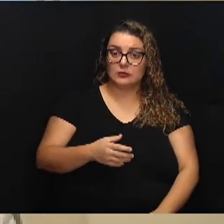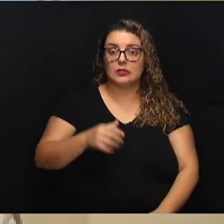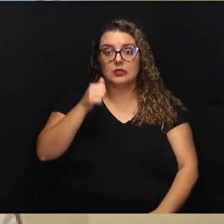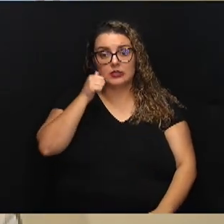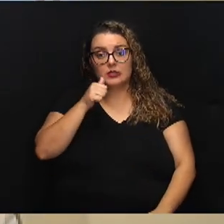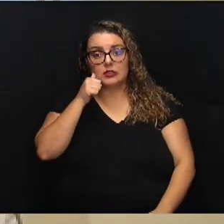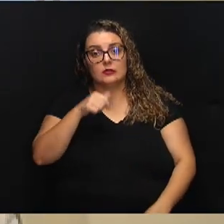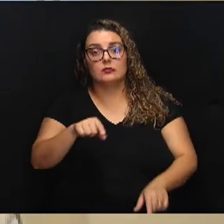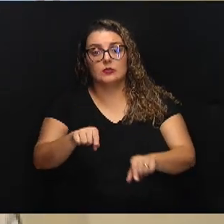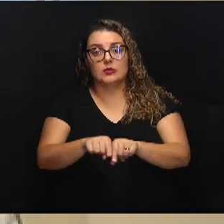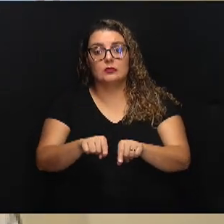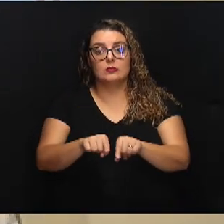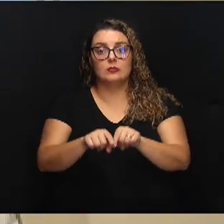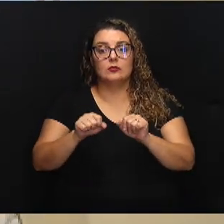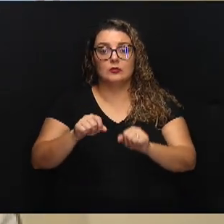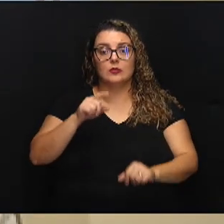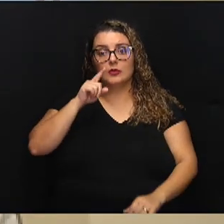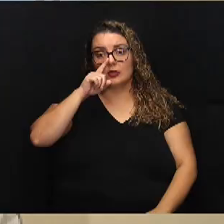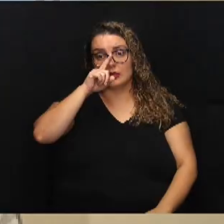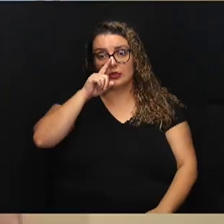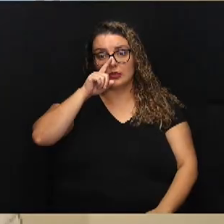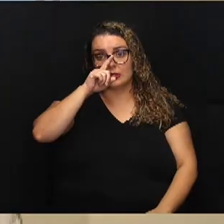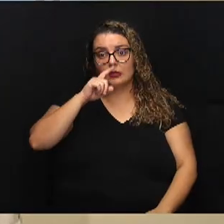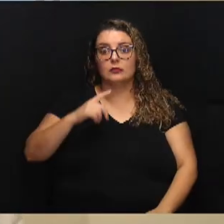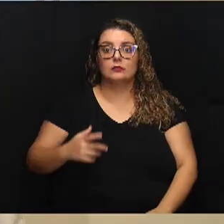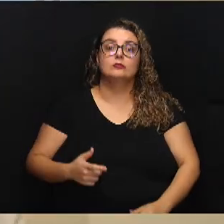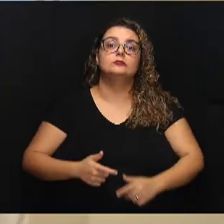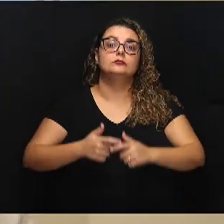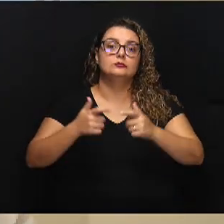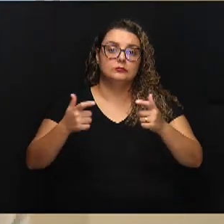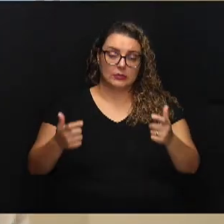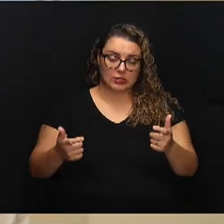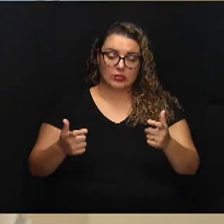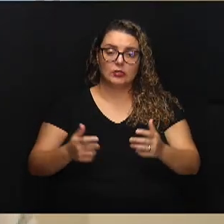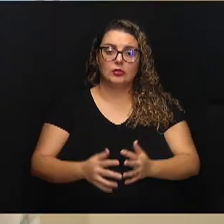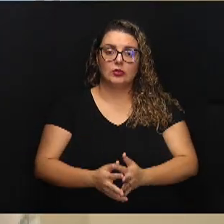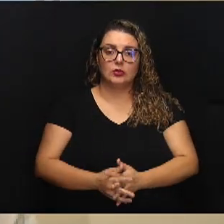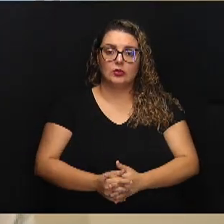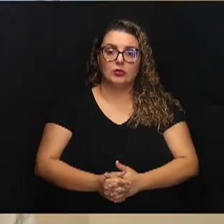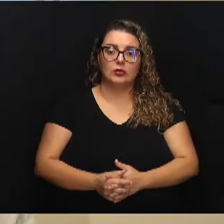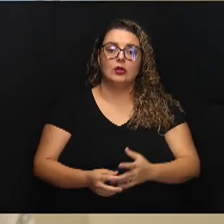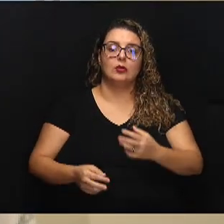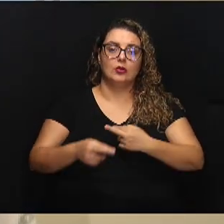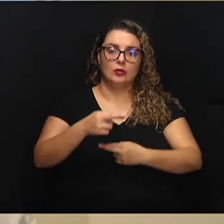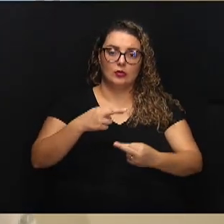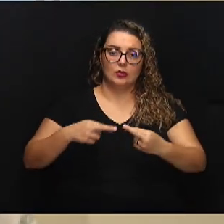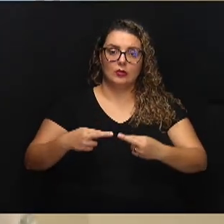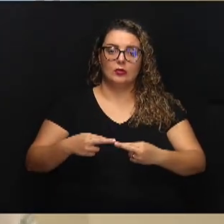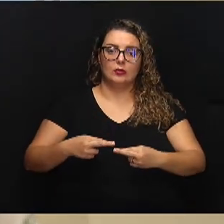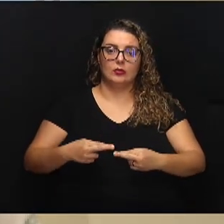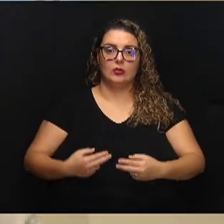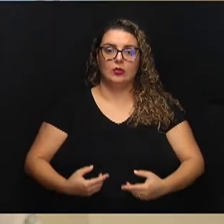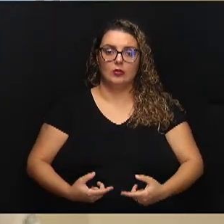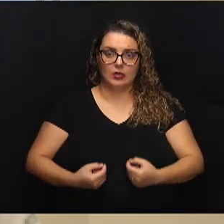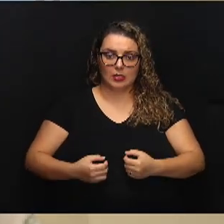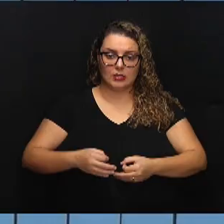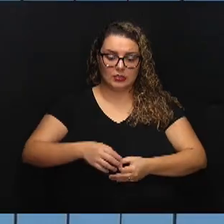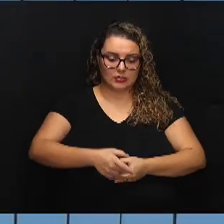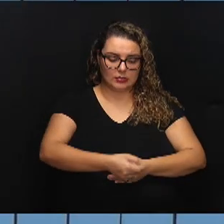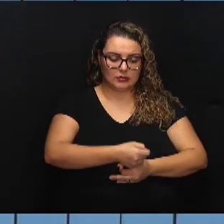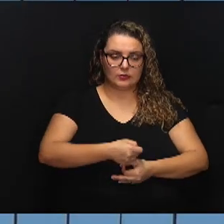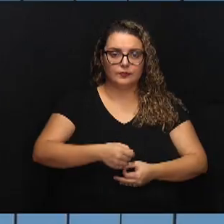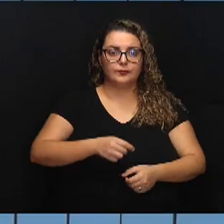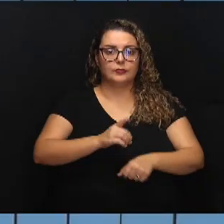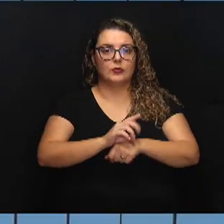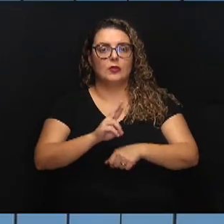mulheres também podem ter um risco maior aí associado ao câncer de ovário.